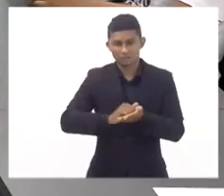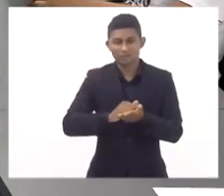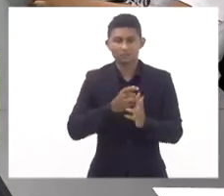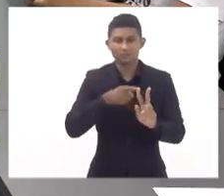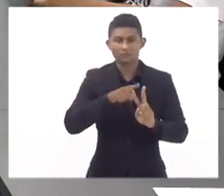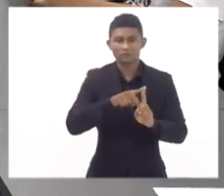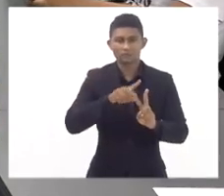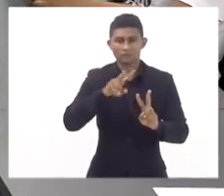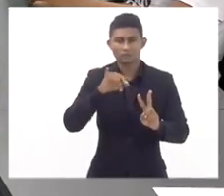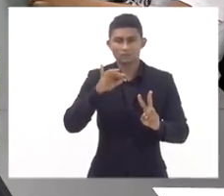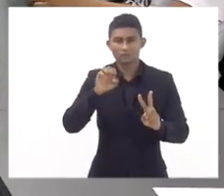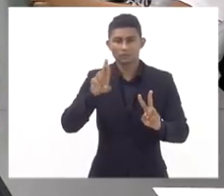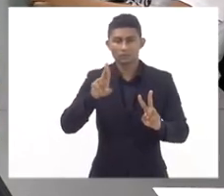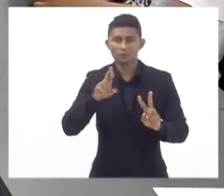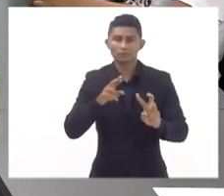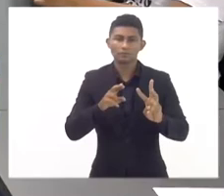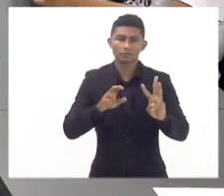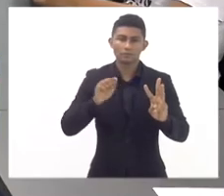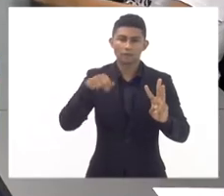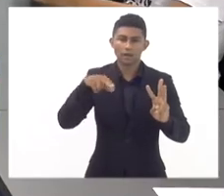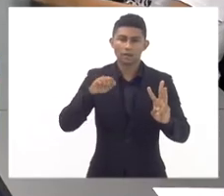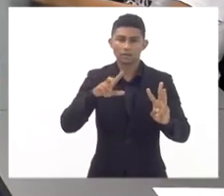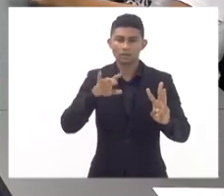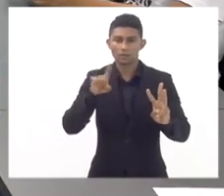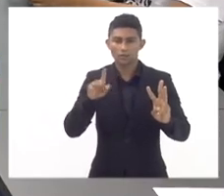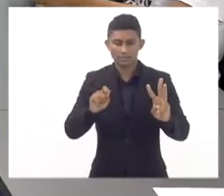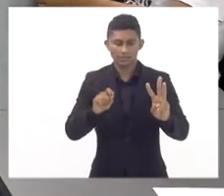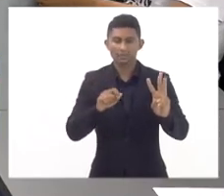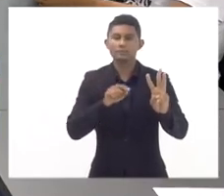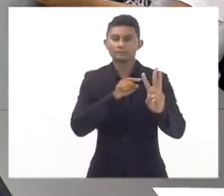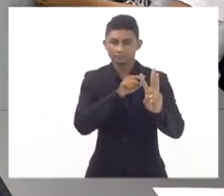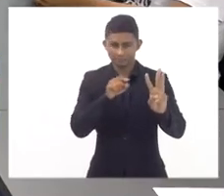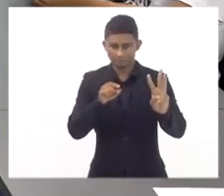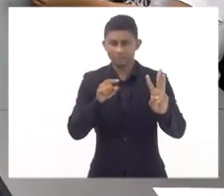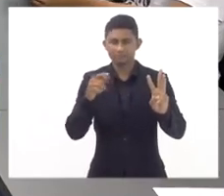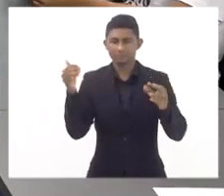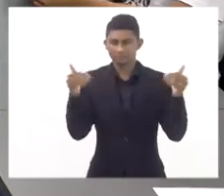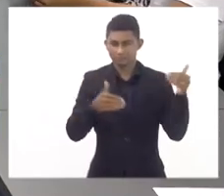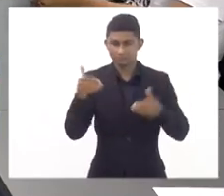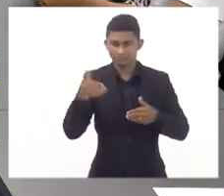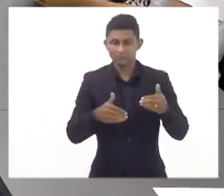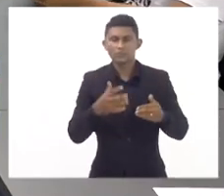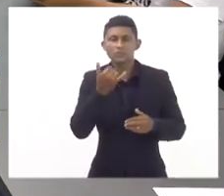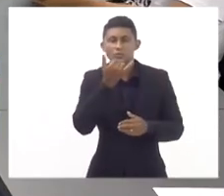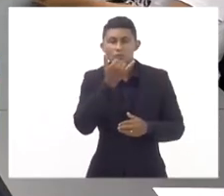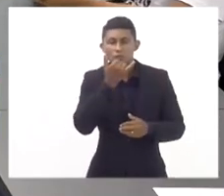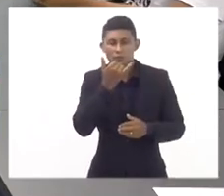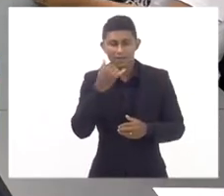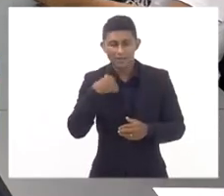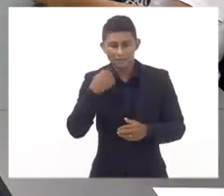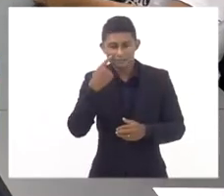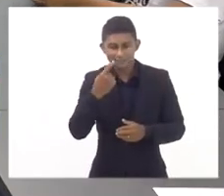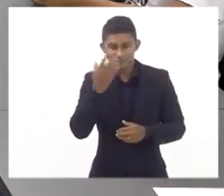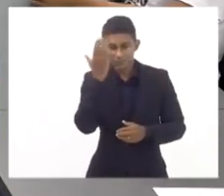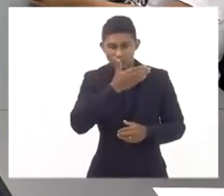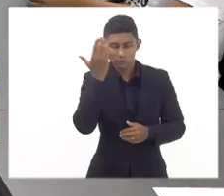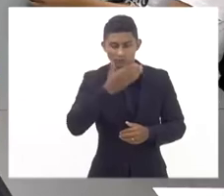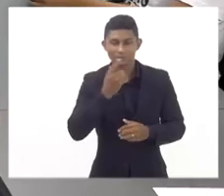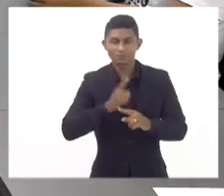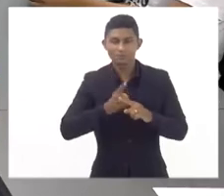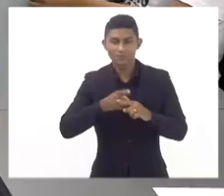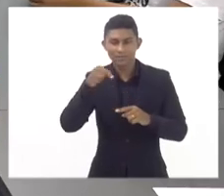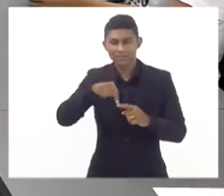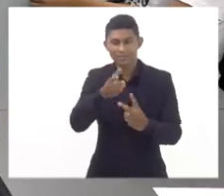Então, Ana Luísa, desculpa, eu não tinha também registrado a sua presença, porque a gente está no formato híbrido e às vezes a gente se confunde um